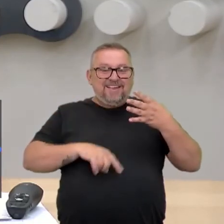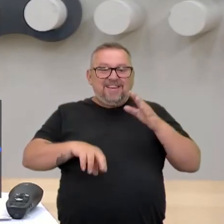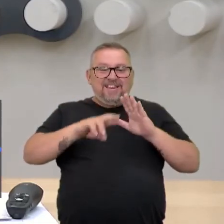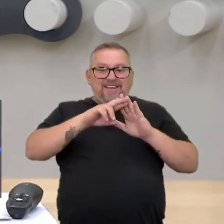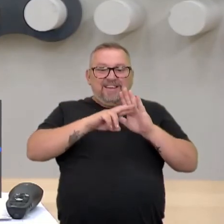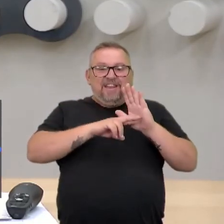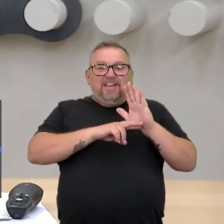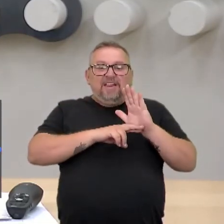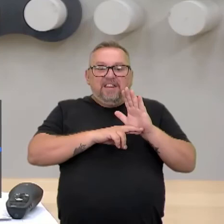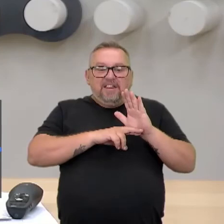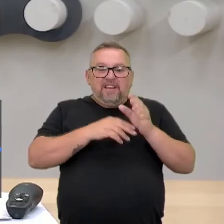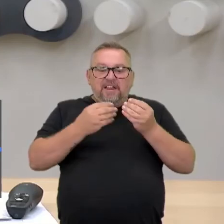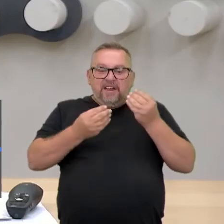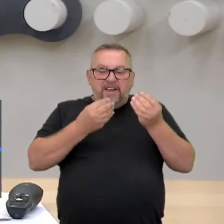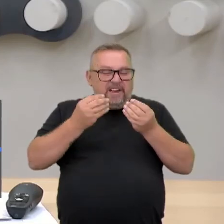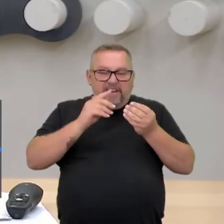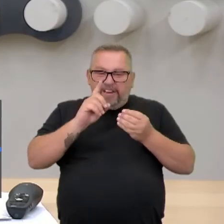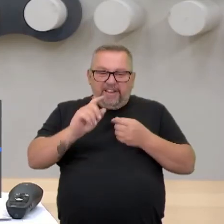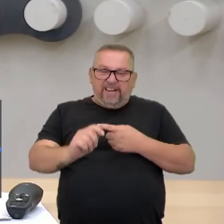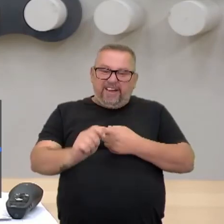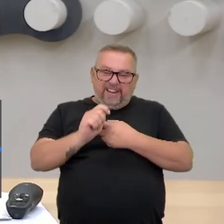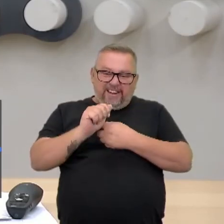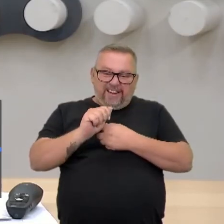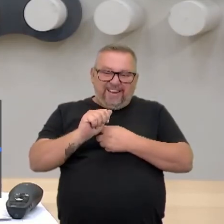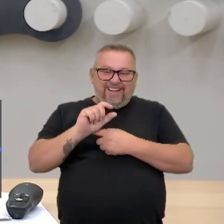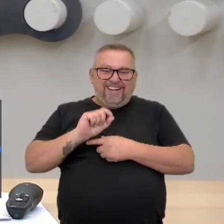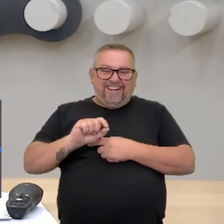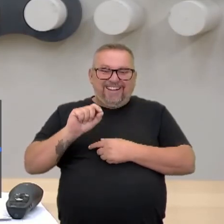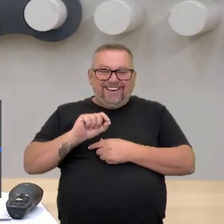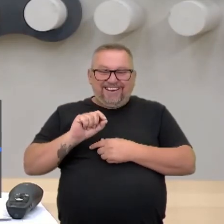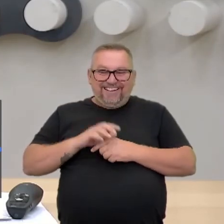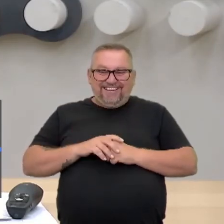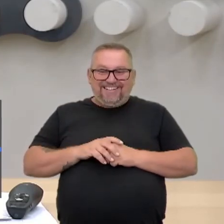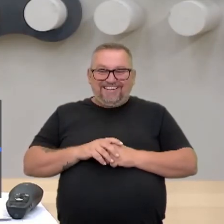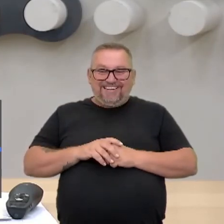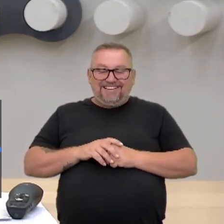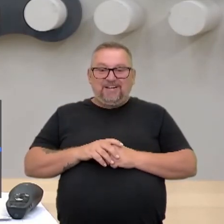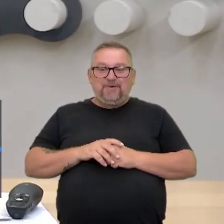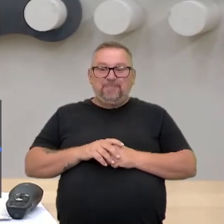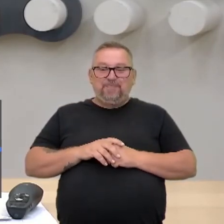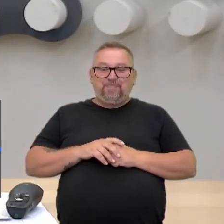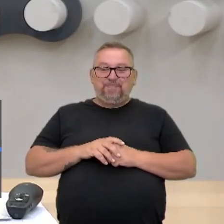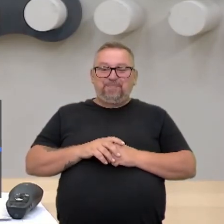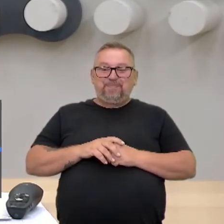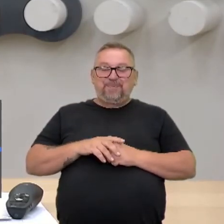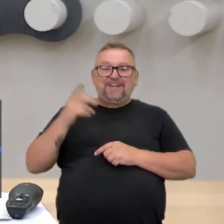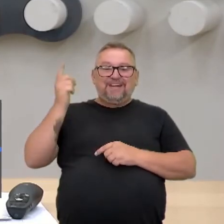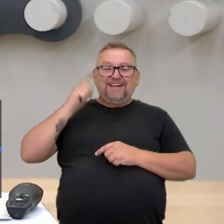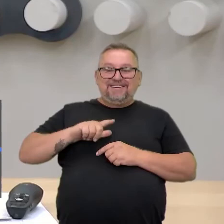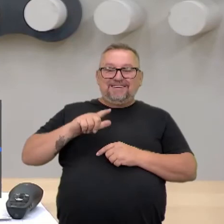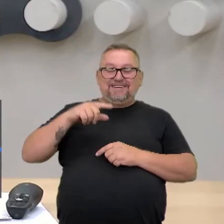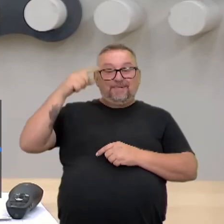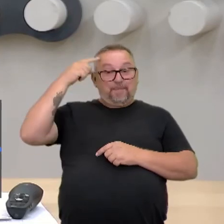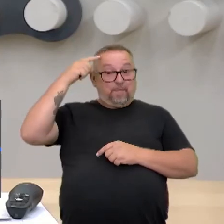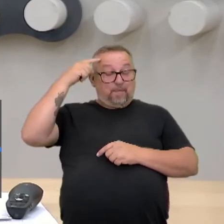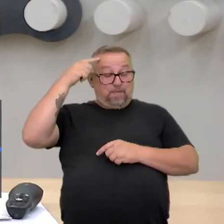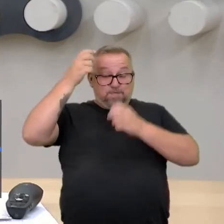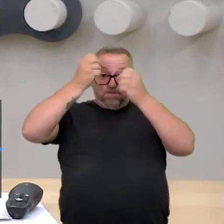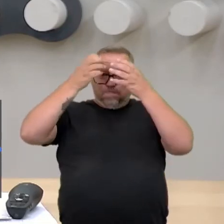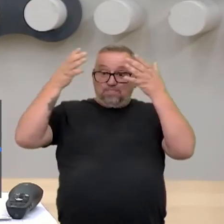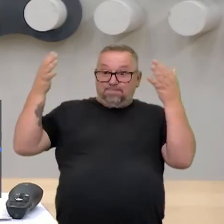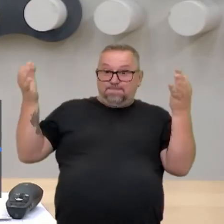ele digitar dizendo assim como não ser enganado ou como como como obter ideias